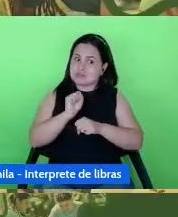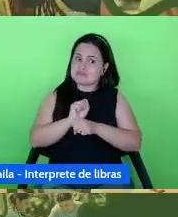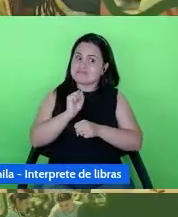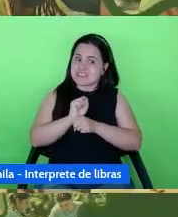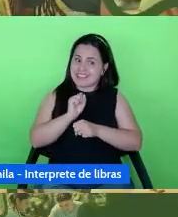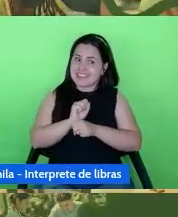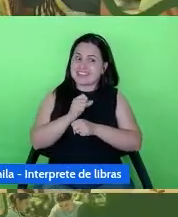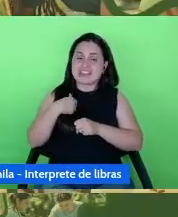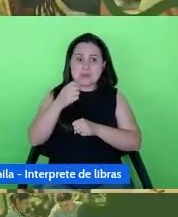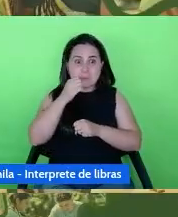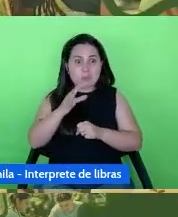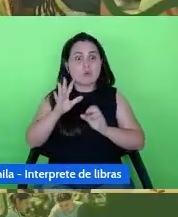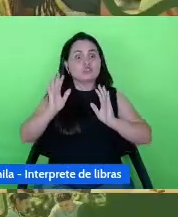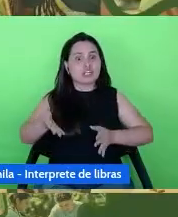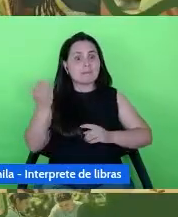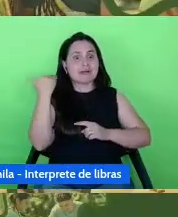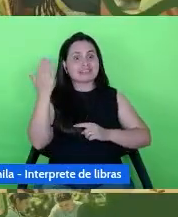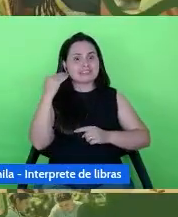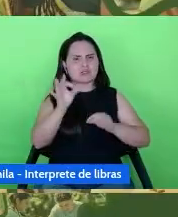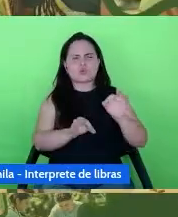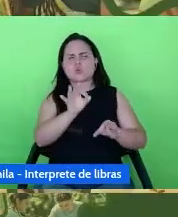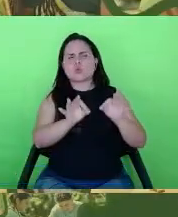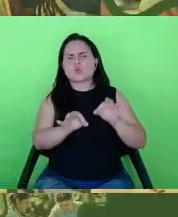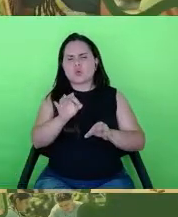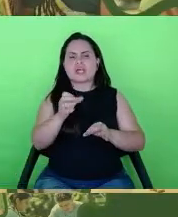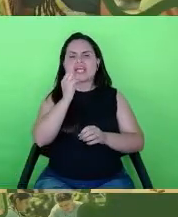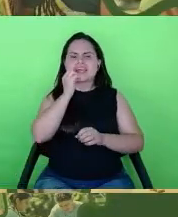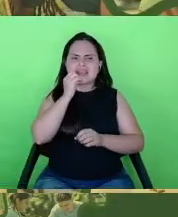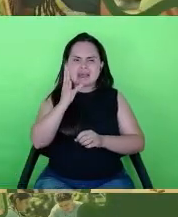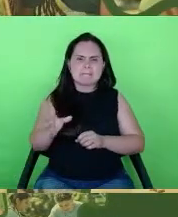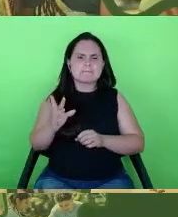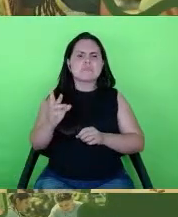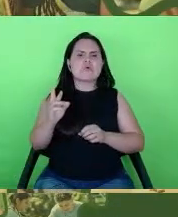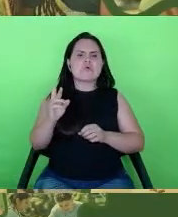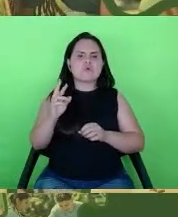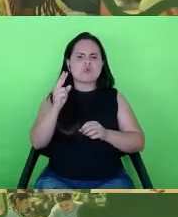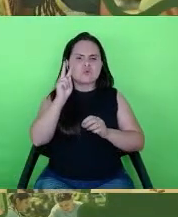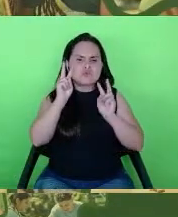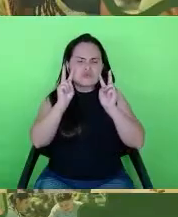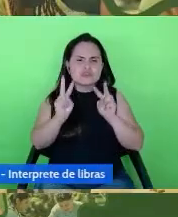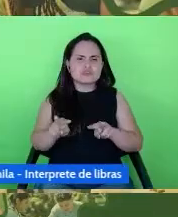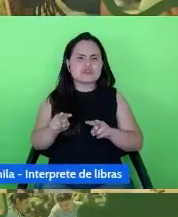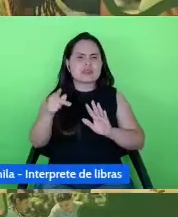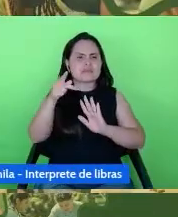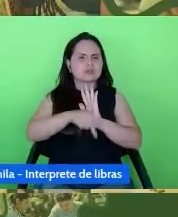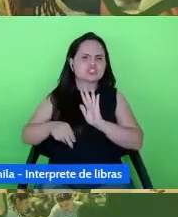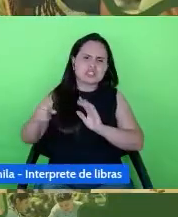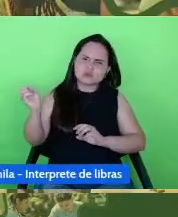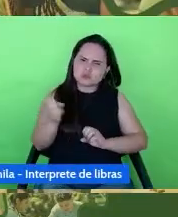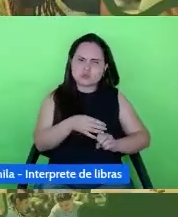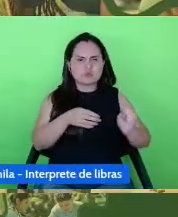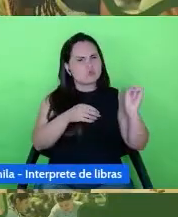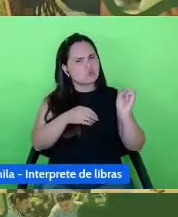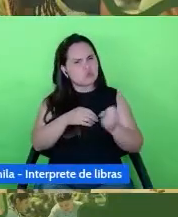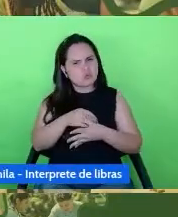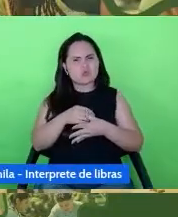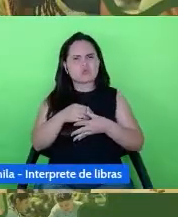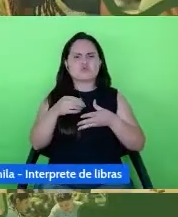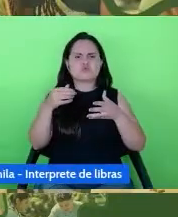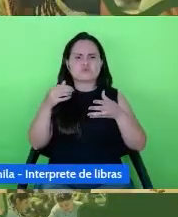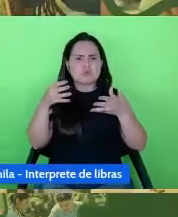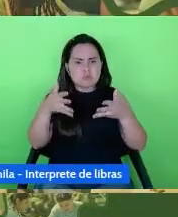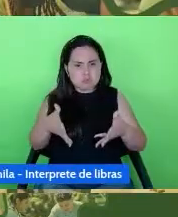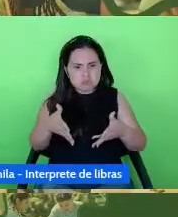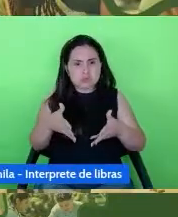fui jurado de hackathon, é sempre muito inspirador ver projetos novos chegando, né? Projetos